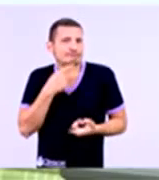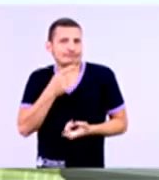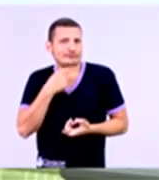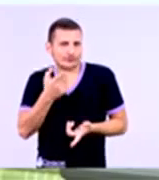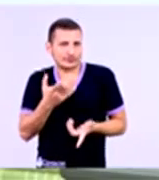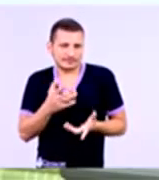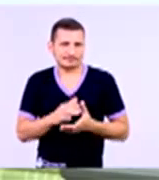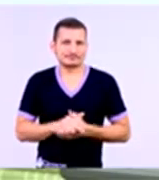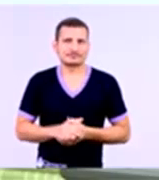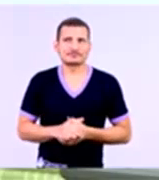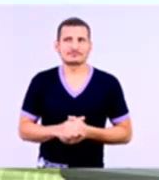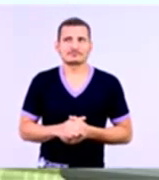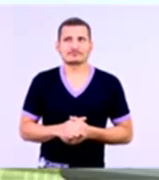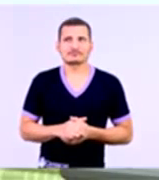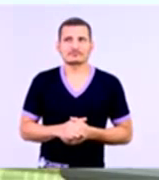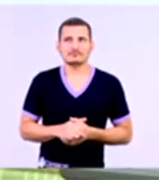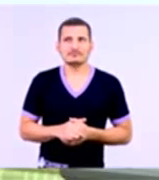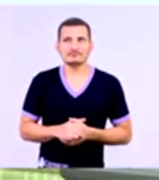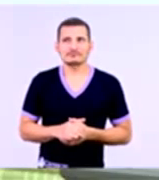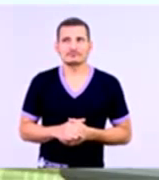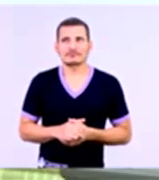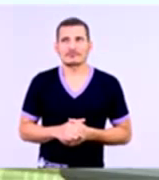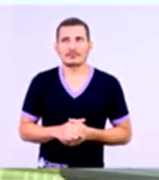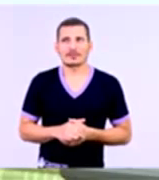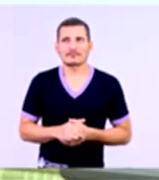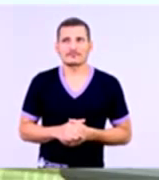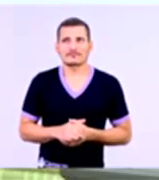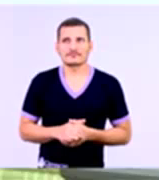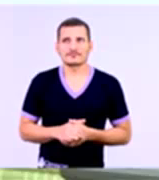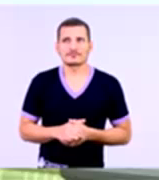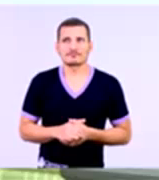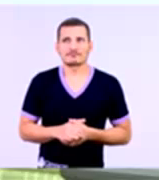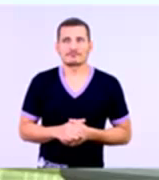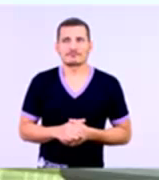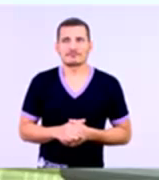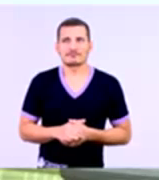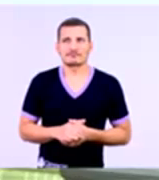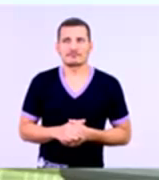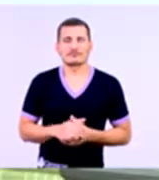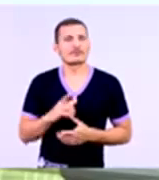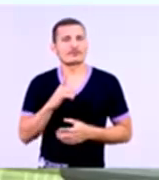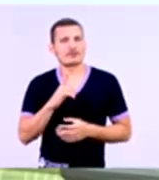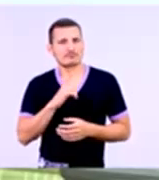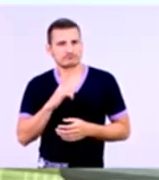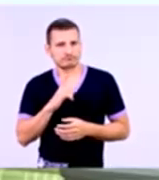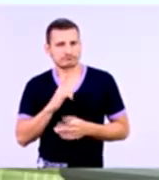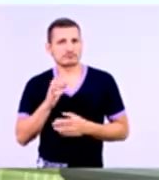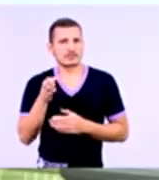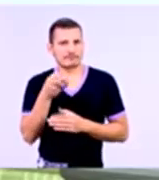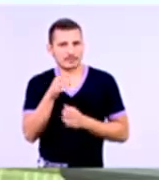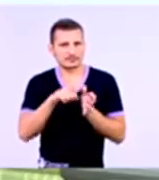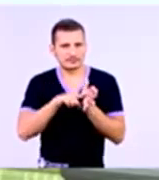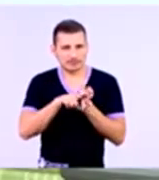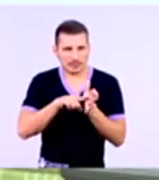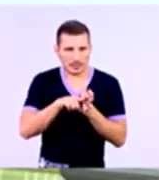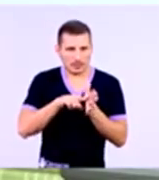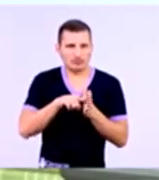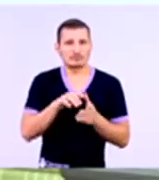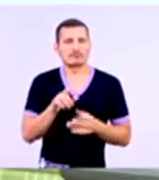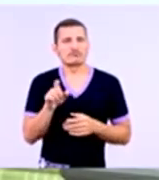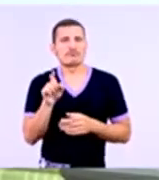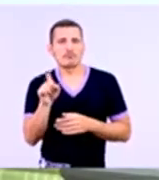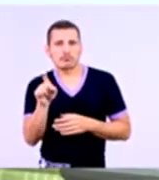Ainda nós temos, em cima do que o professor falou, nós temos o quesito da navegação abrangente, aquela navegação com